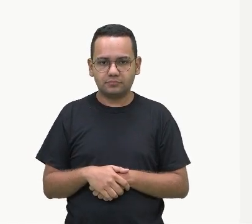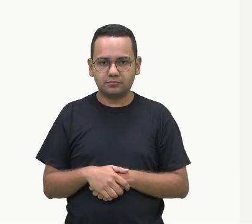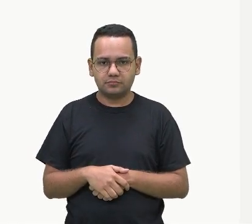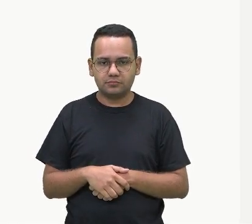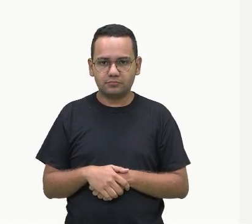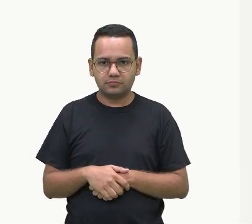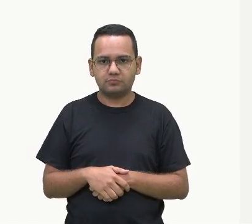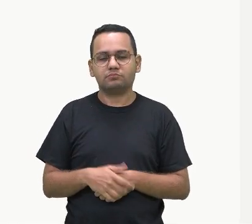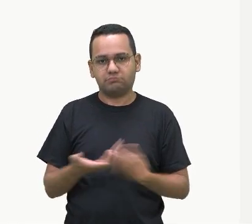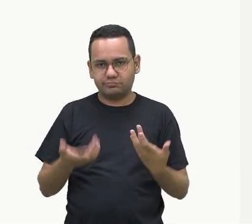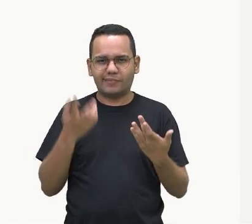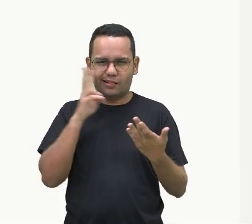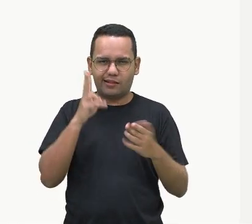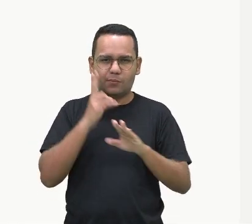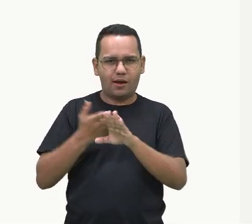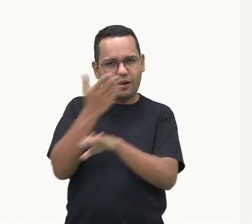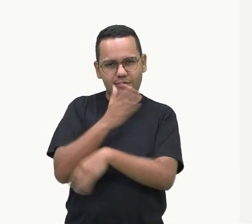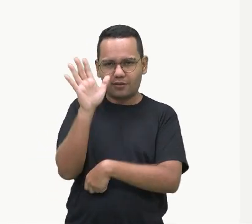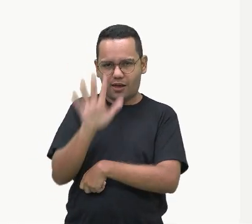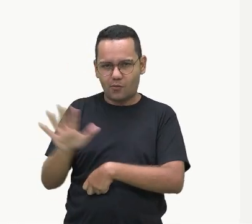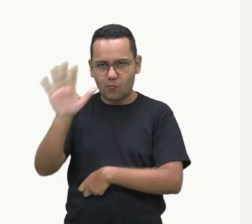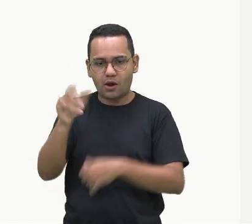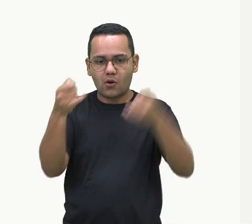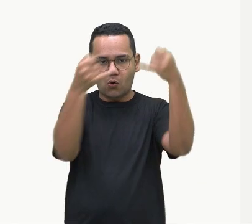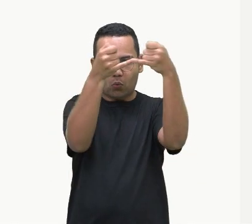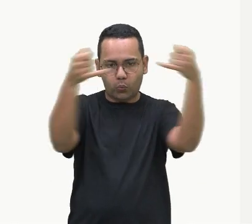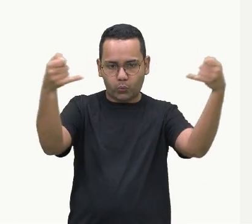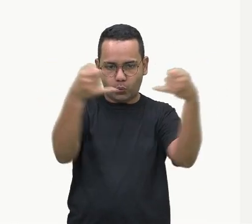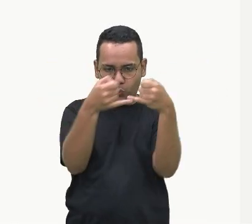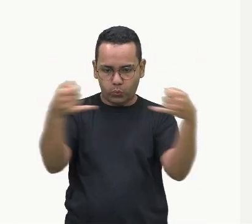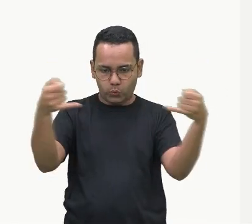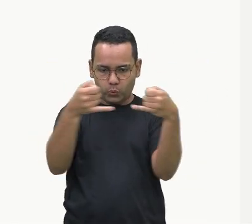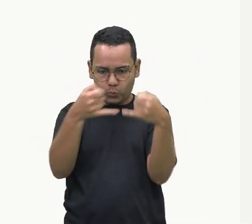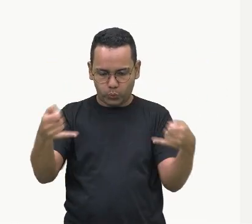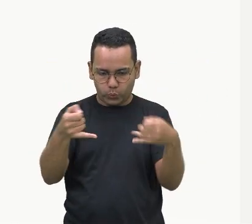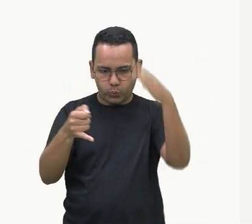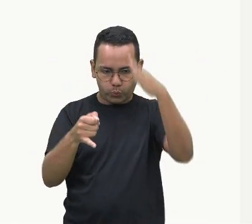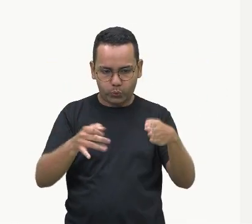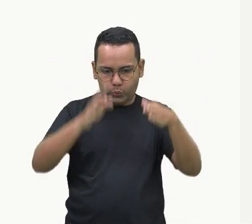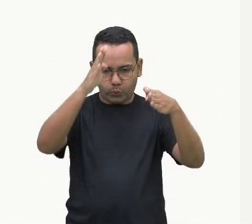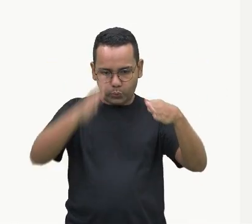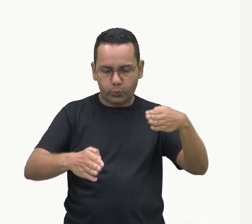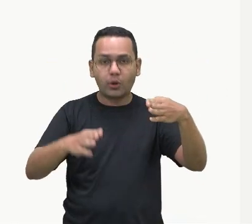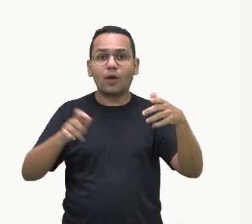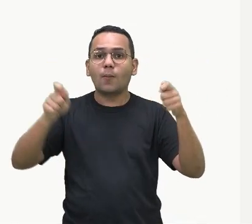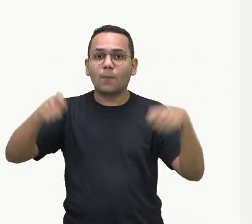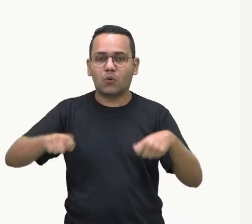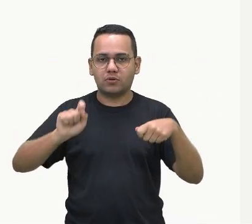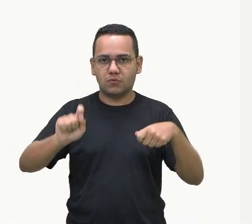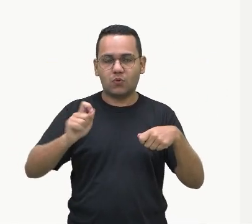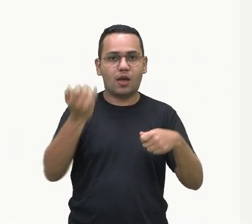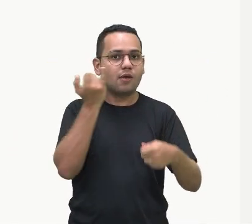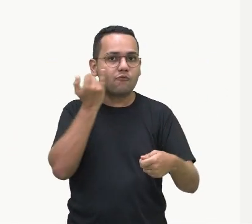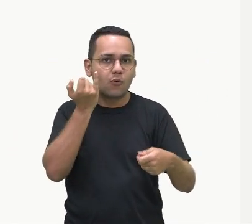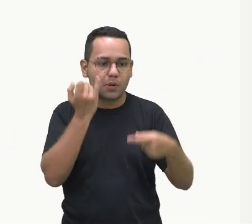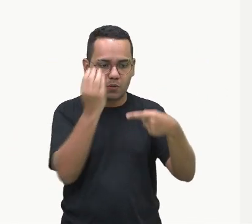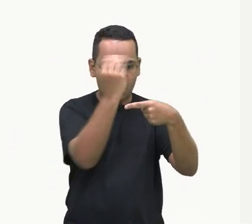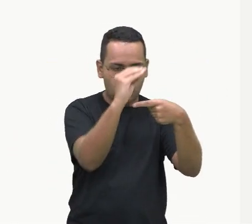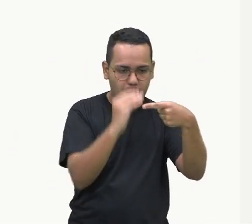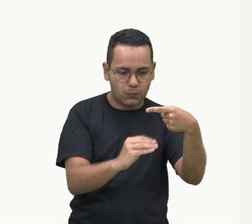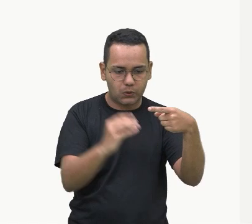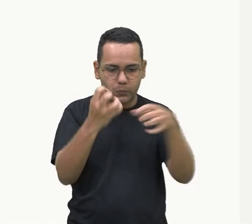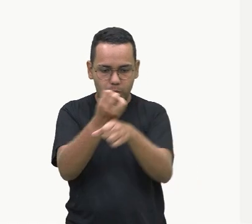determina em duas transversais segmentos proporcionais. Ok? Então, aqui, ó, um feixe